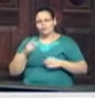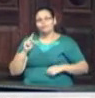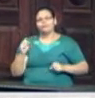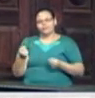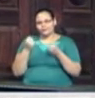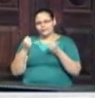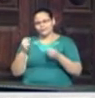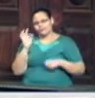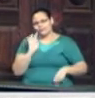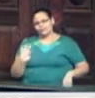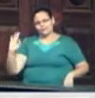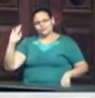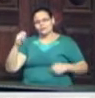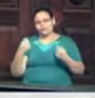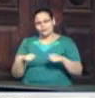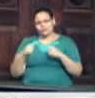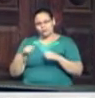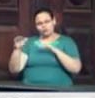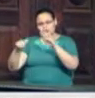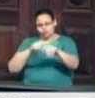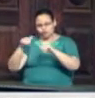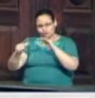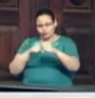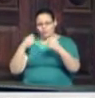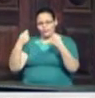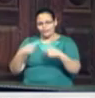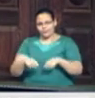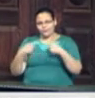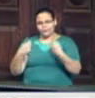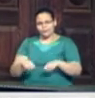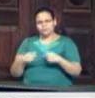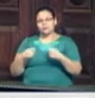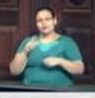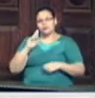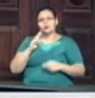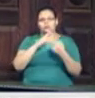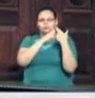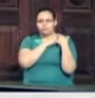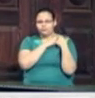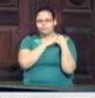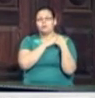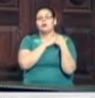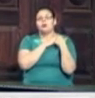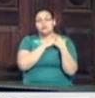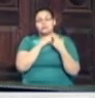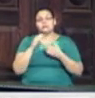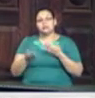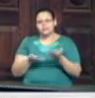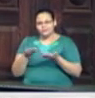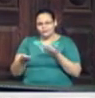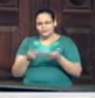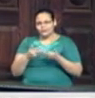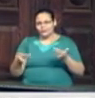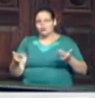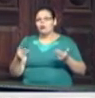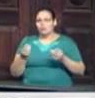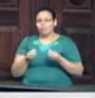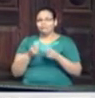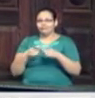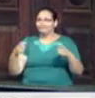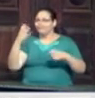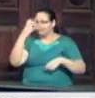federais talvez precisam ser convocadas. É preciso que haja responsabilidade e se trate as coisas do tamanho que elas